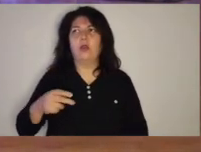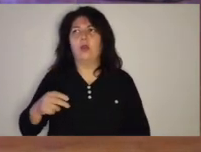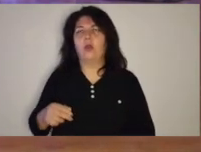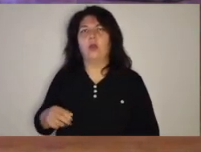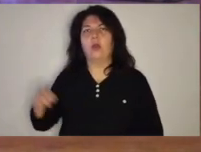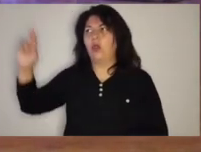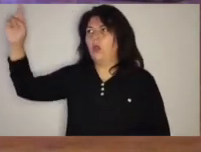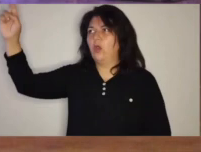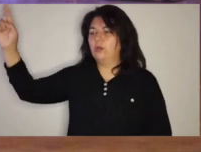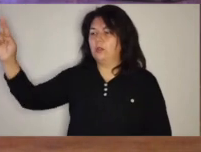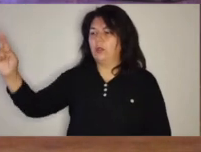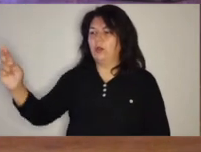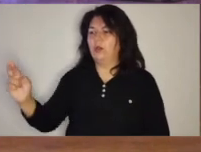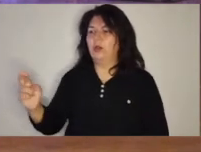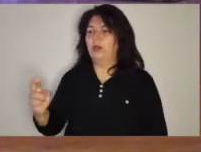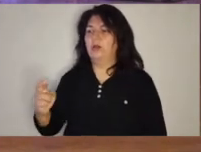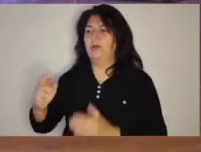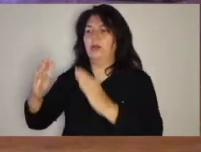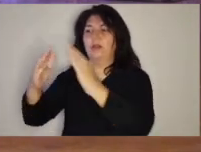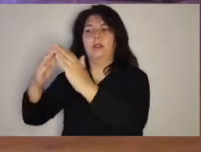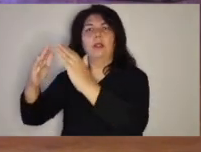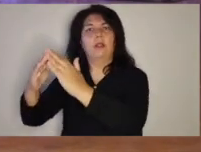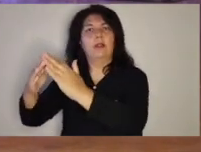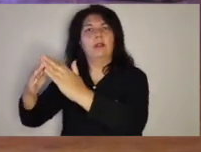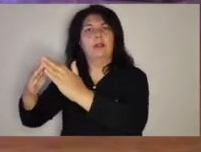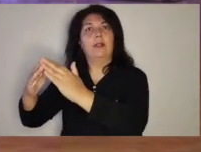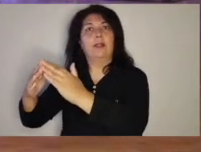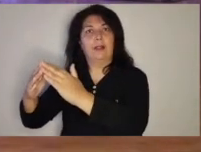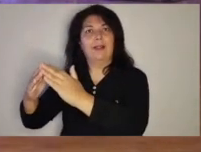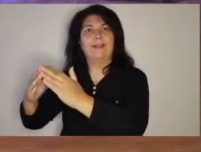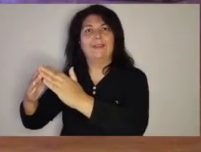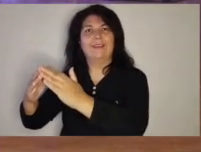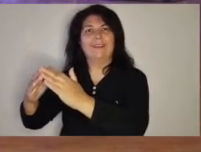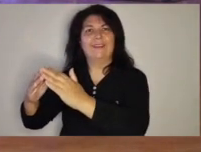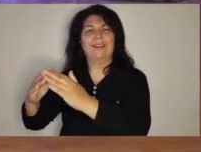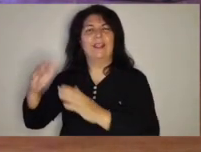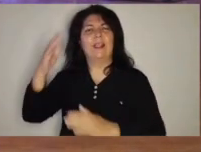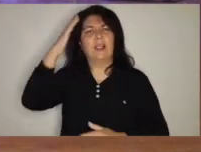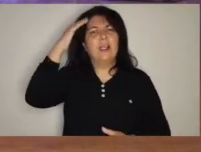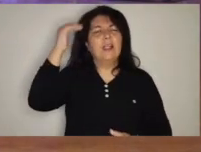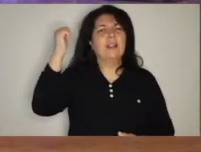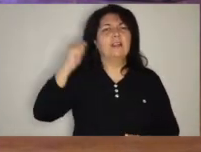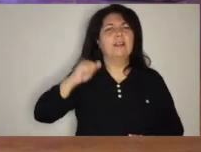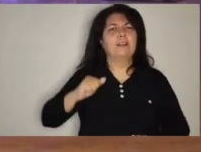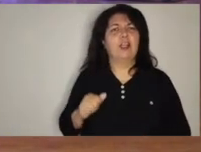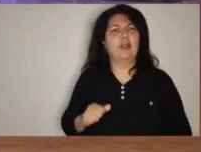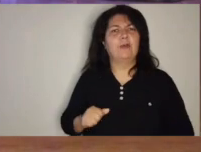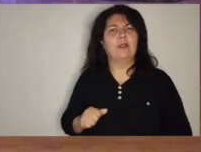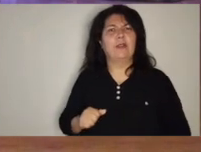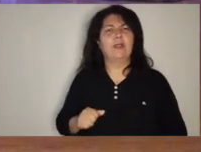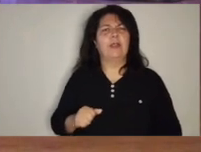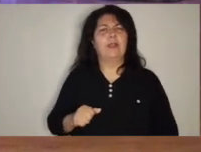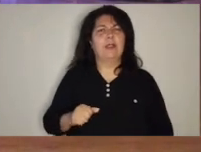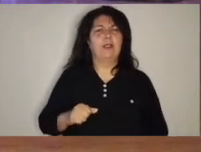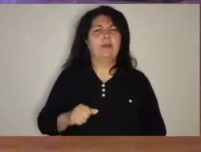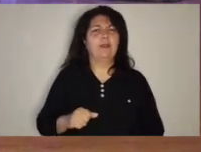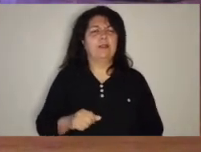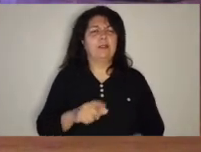um espaço bonito. O Senhor está conosco. O Senhor veio morar na nossa